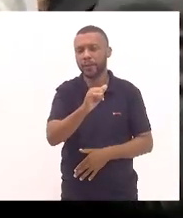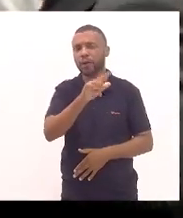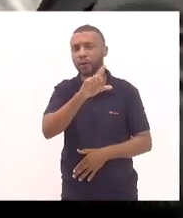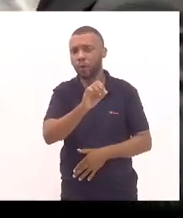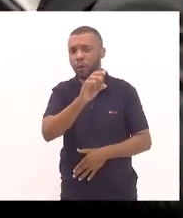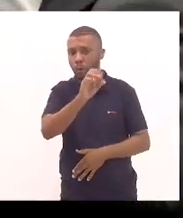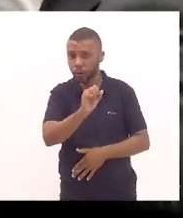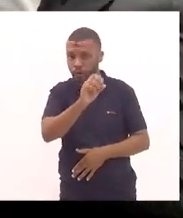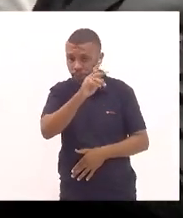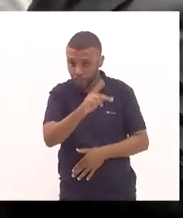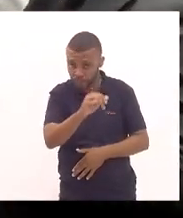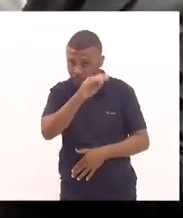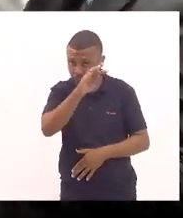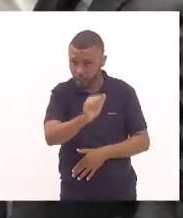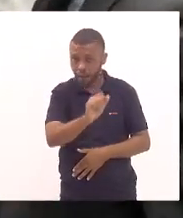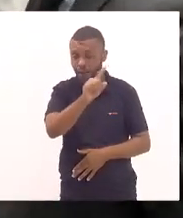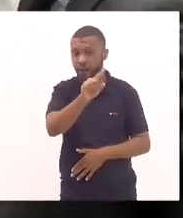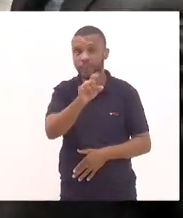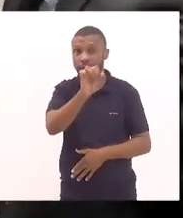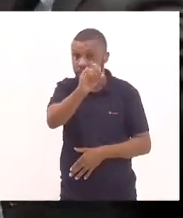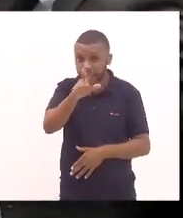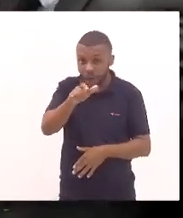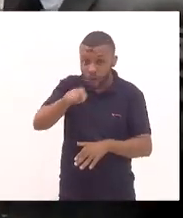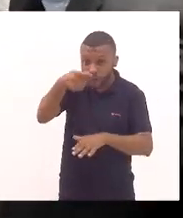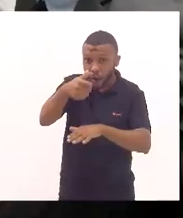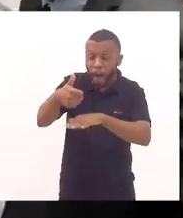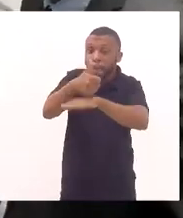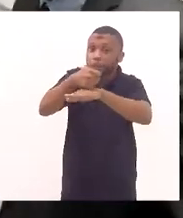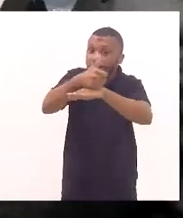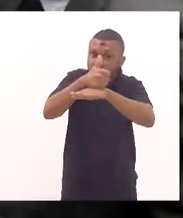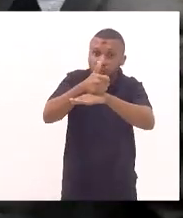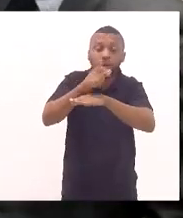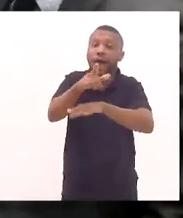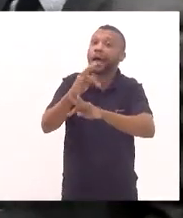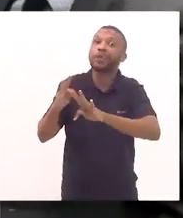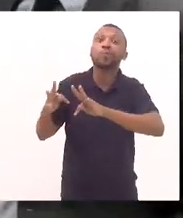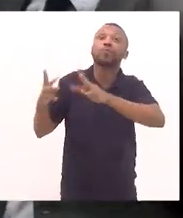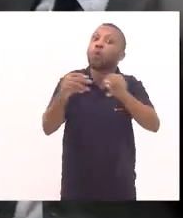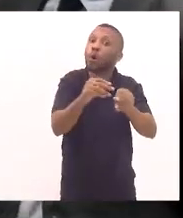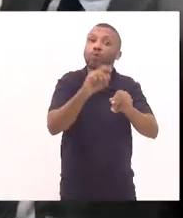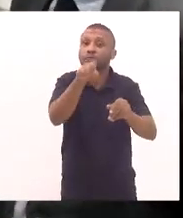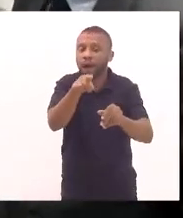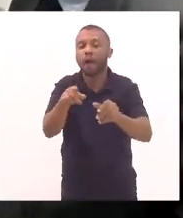contrário. É perito... É todo perito. Perito técnico, científico, perito